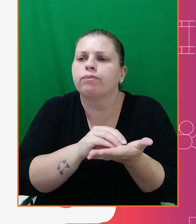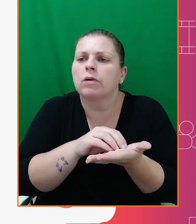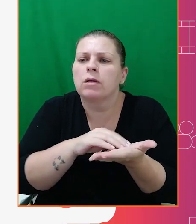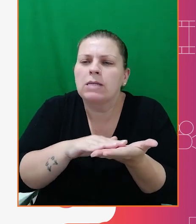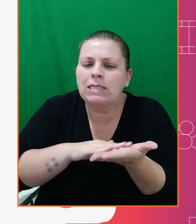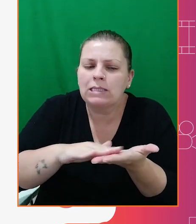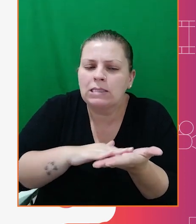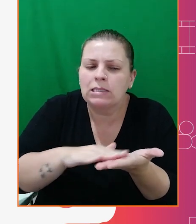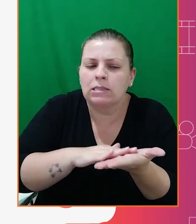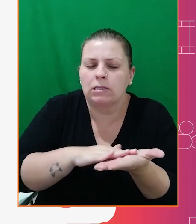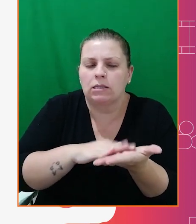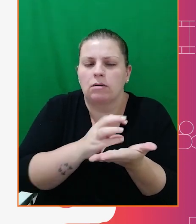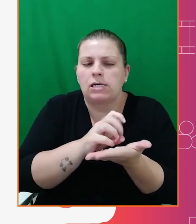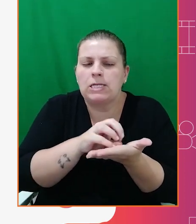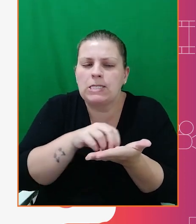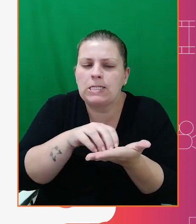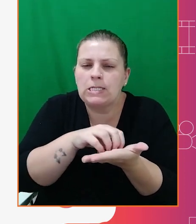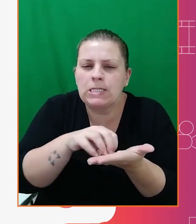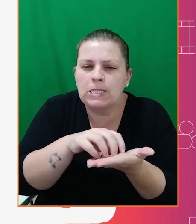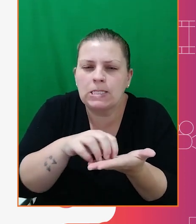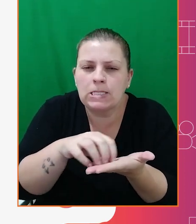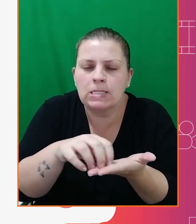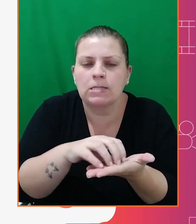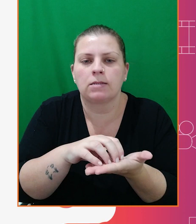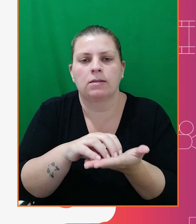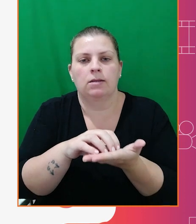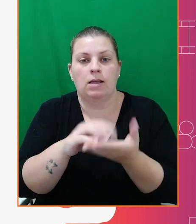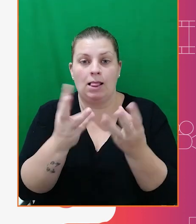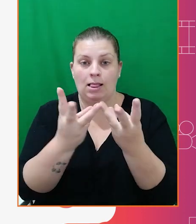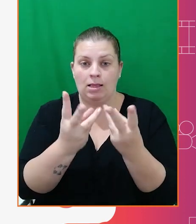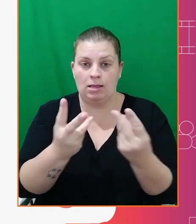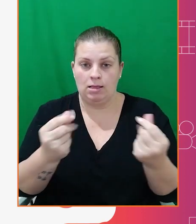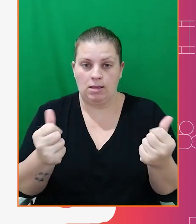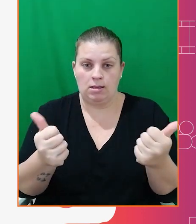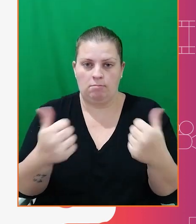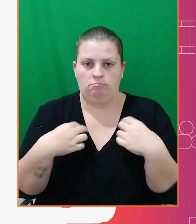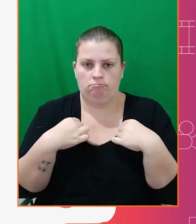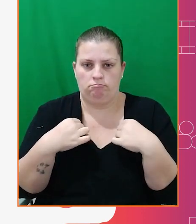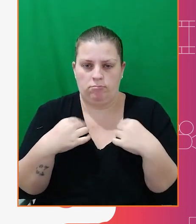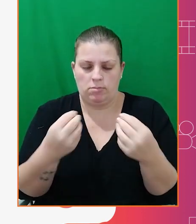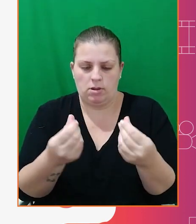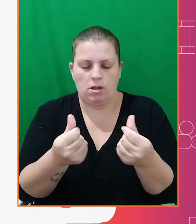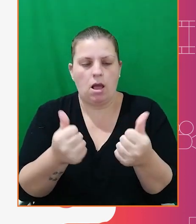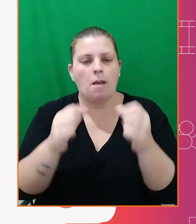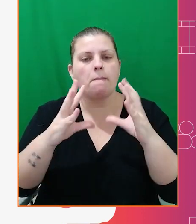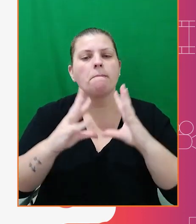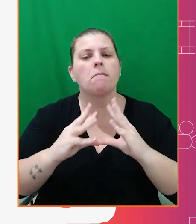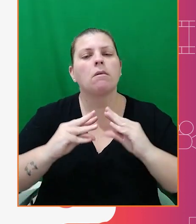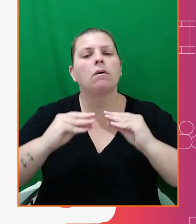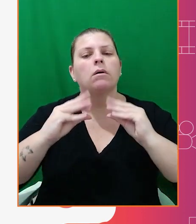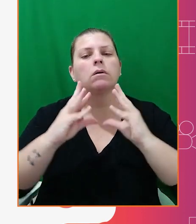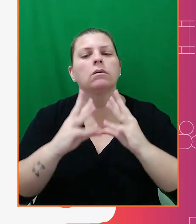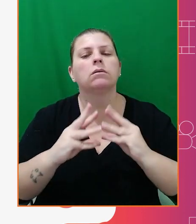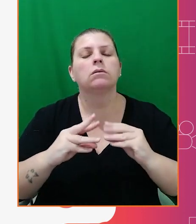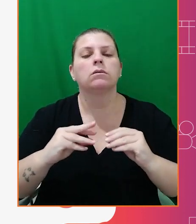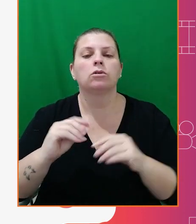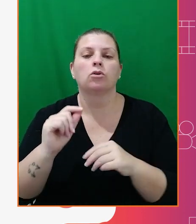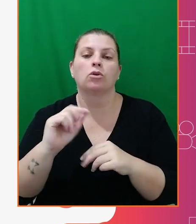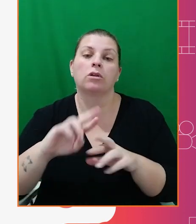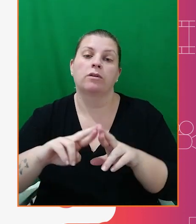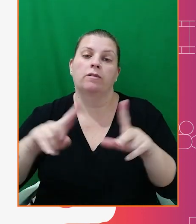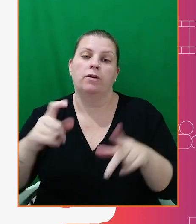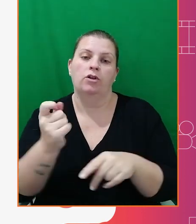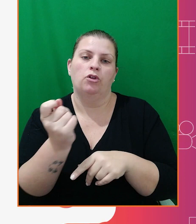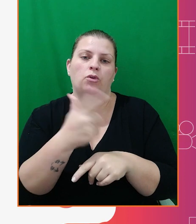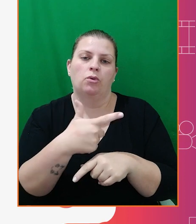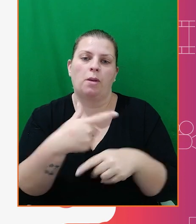por exemplo, normalmente é macio e tem uma textura diferente de uma superfície de plástico polido,